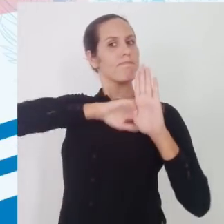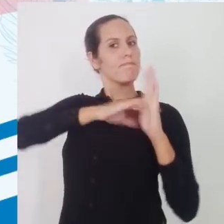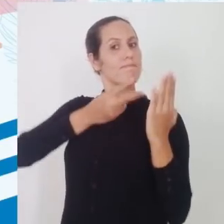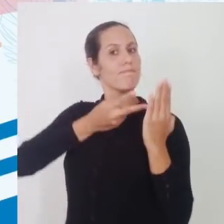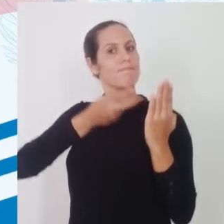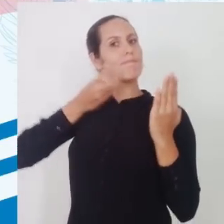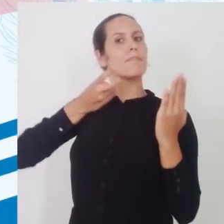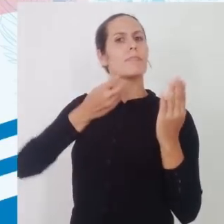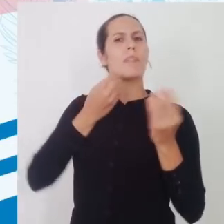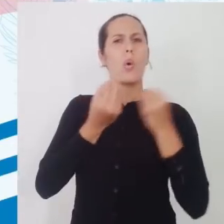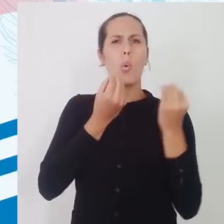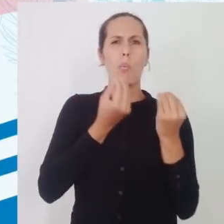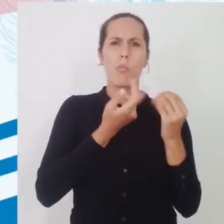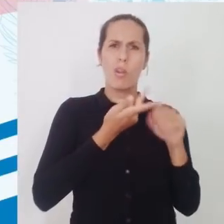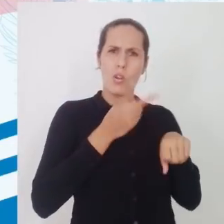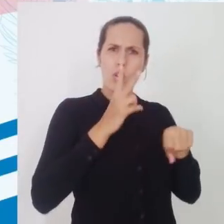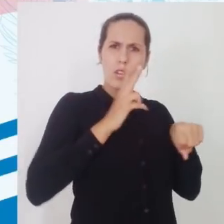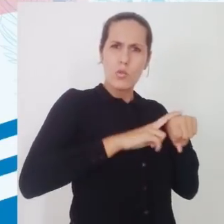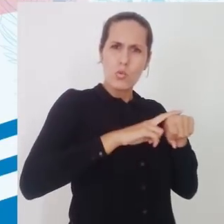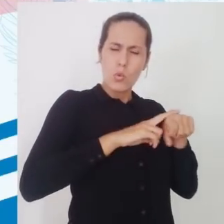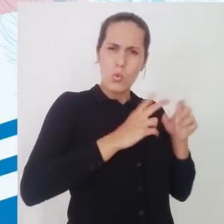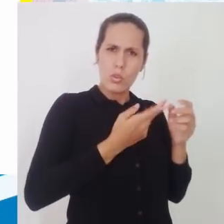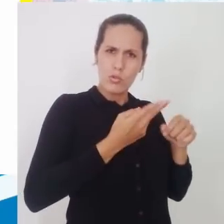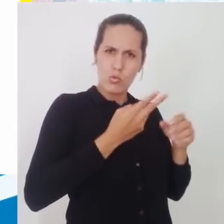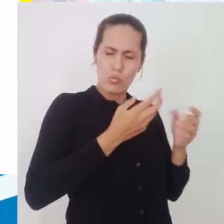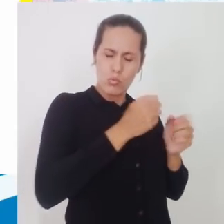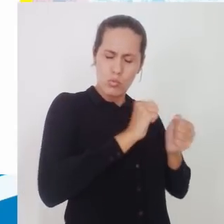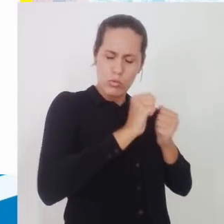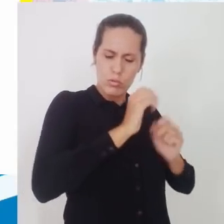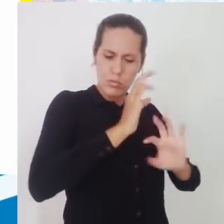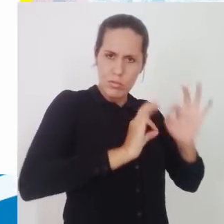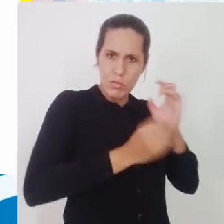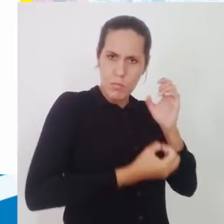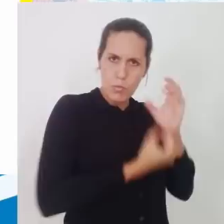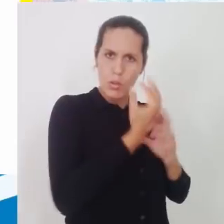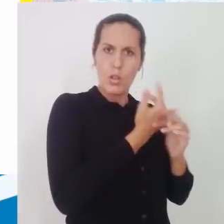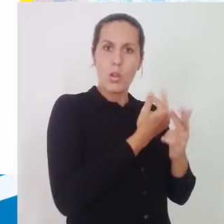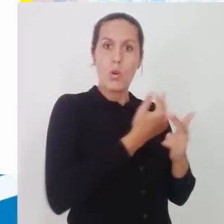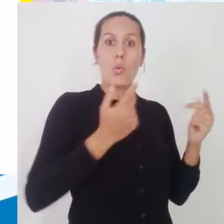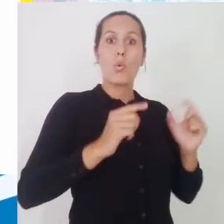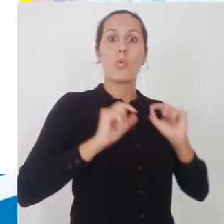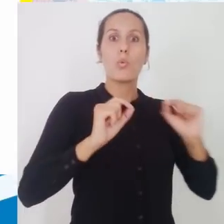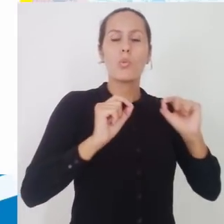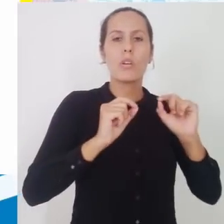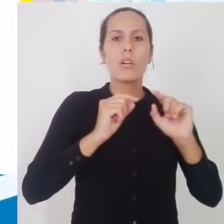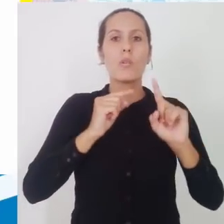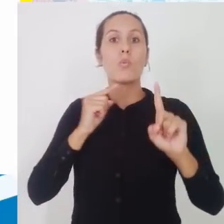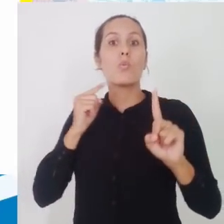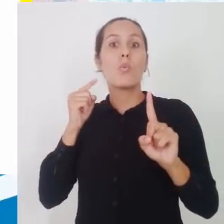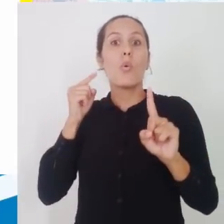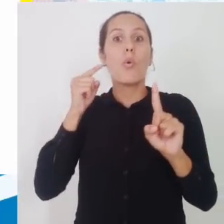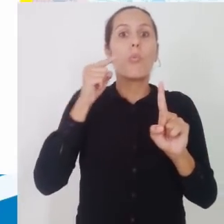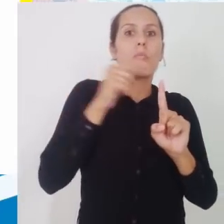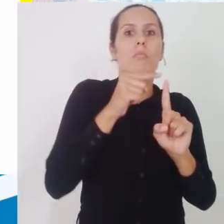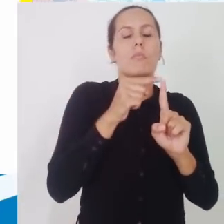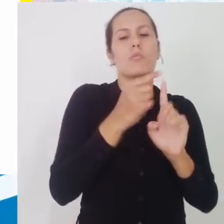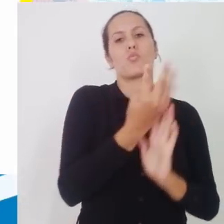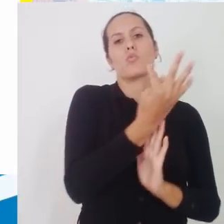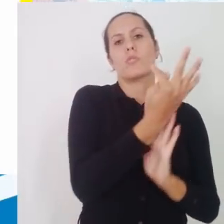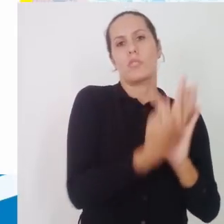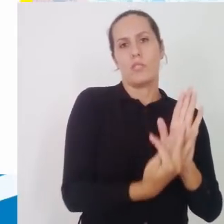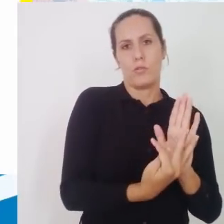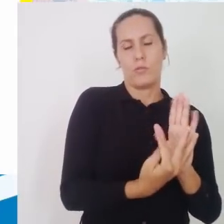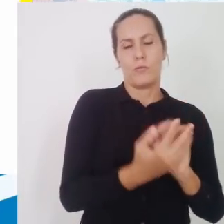para produzir uma coisa muito maior, que é a finalidade do texto. Sempre quando você for ler um texto, você tem que